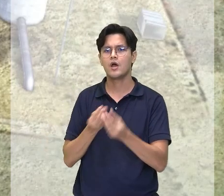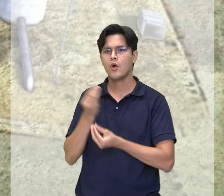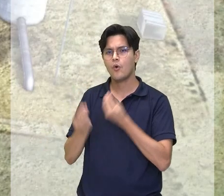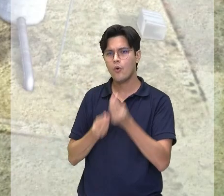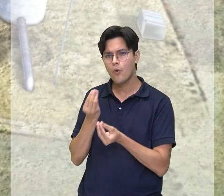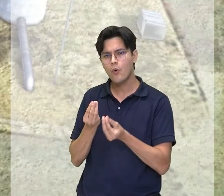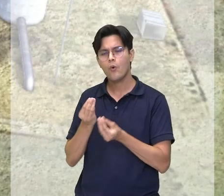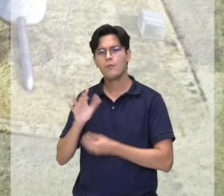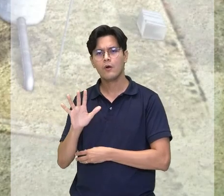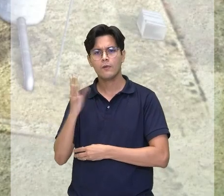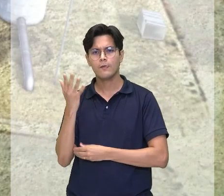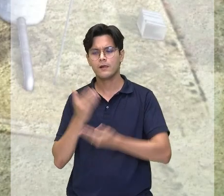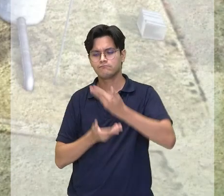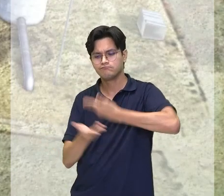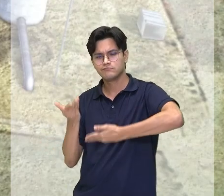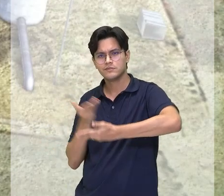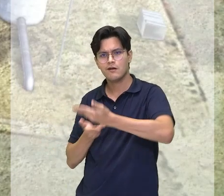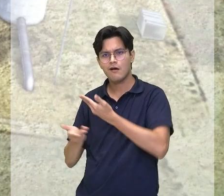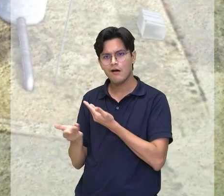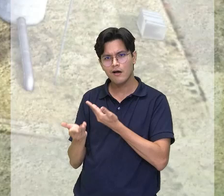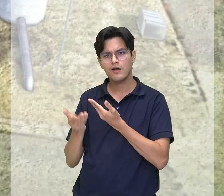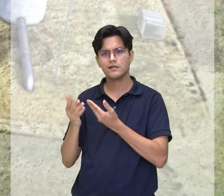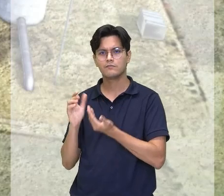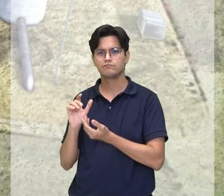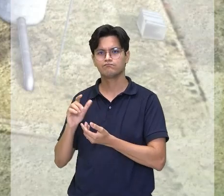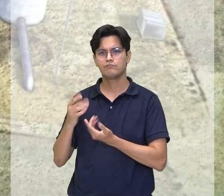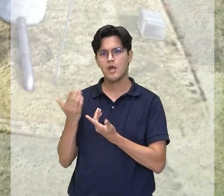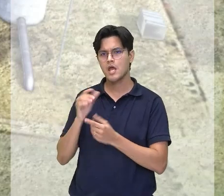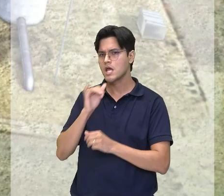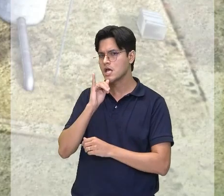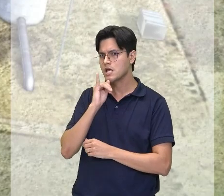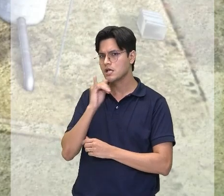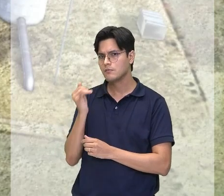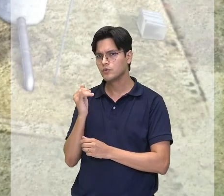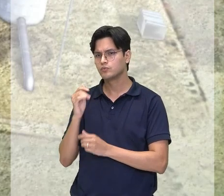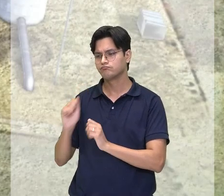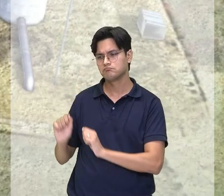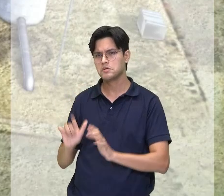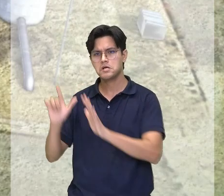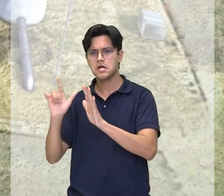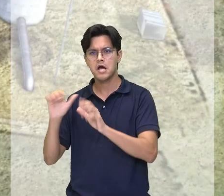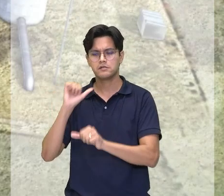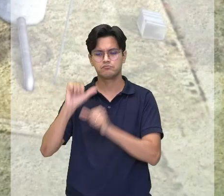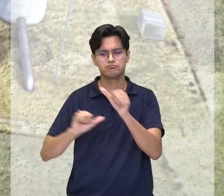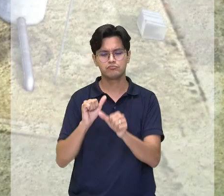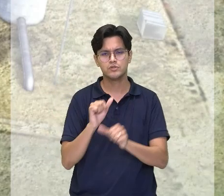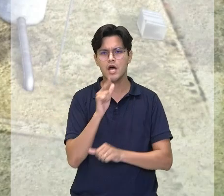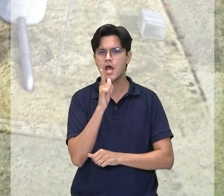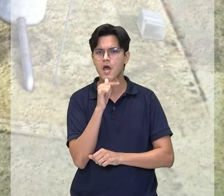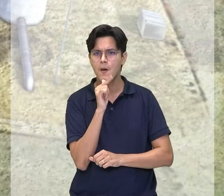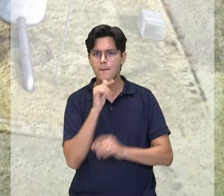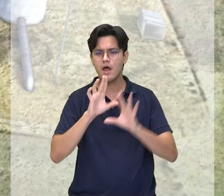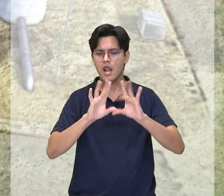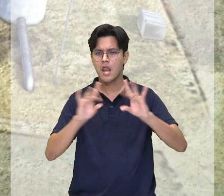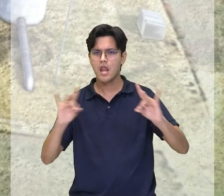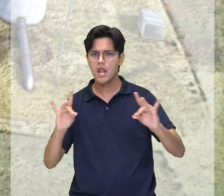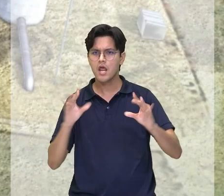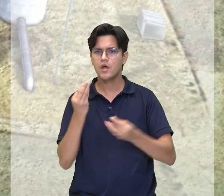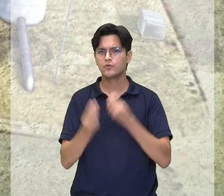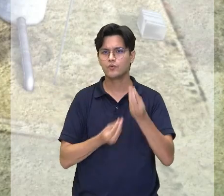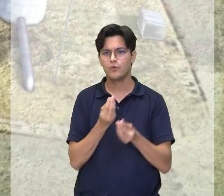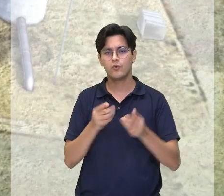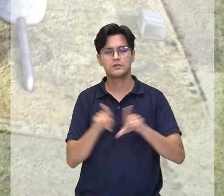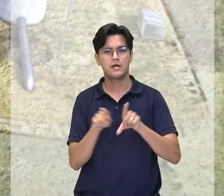de estado de líquido para gás, e químico também, que faz ali